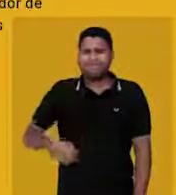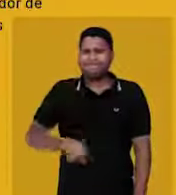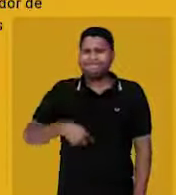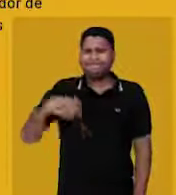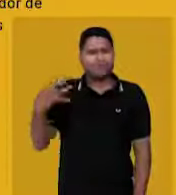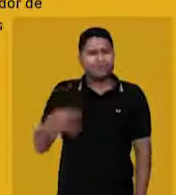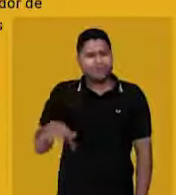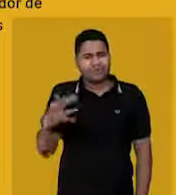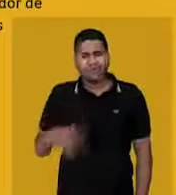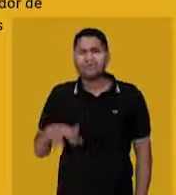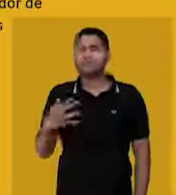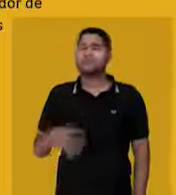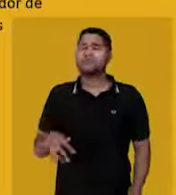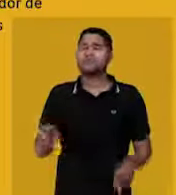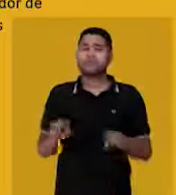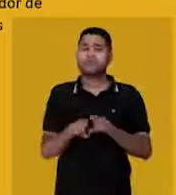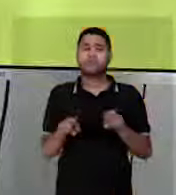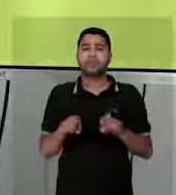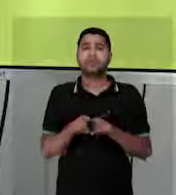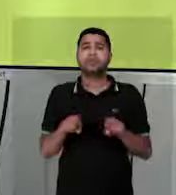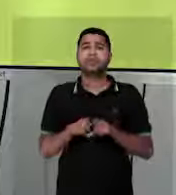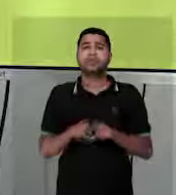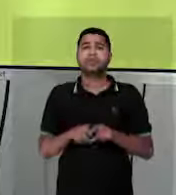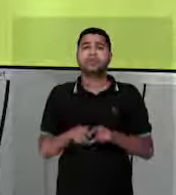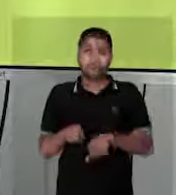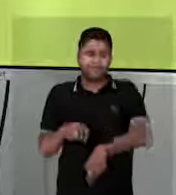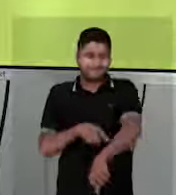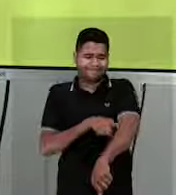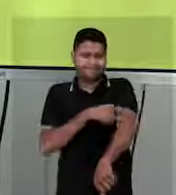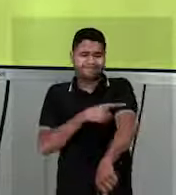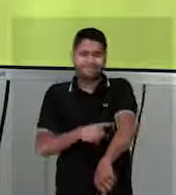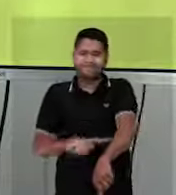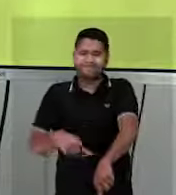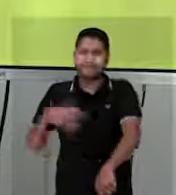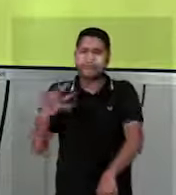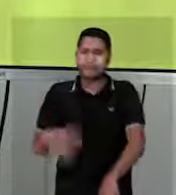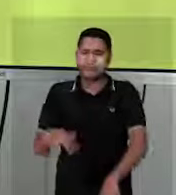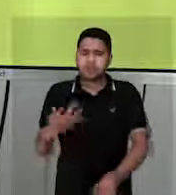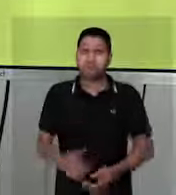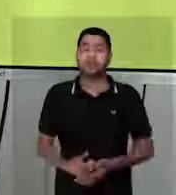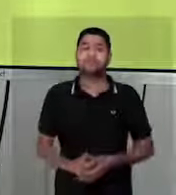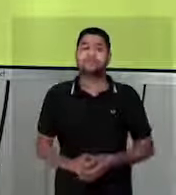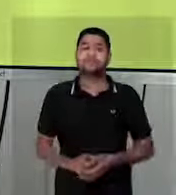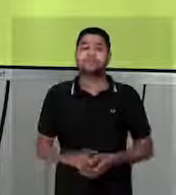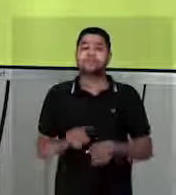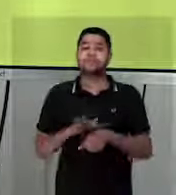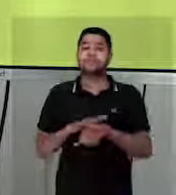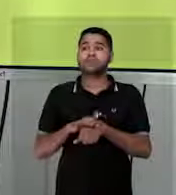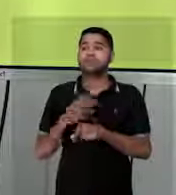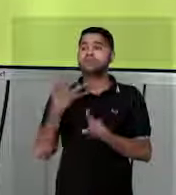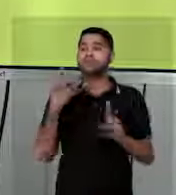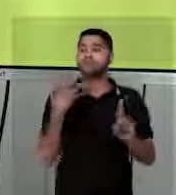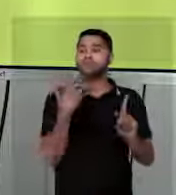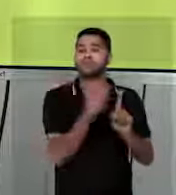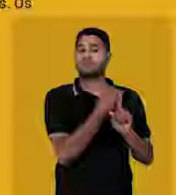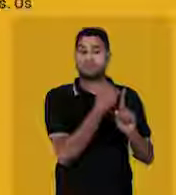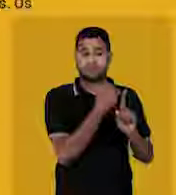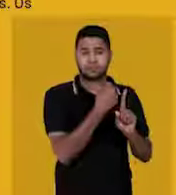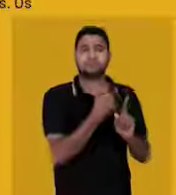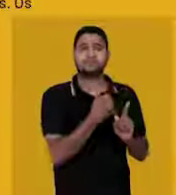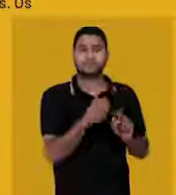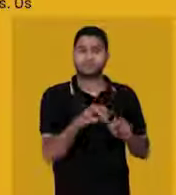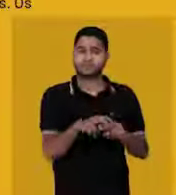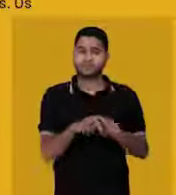nas articulações e também dores musculares. Essa doença, pessoal, ela é transmitida através, né,